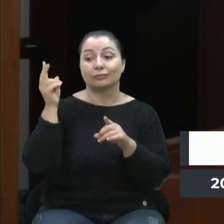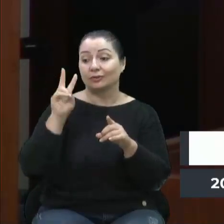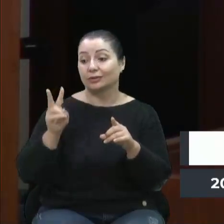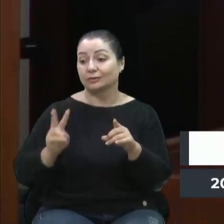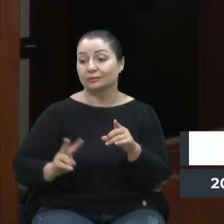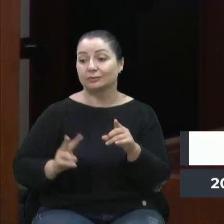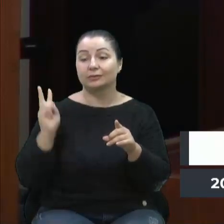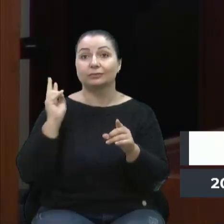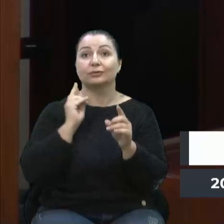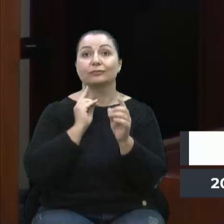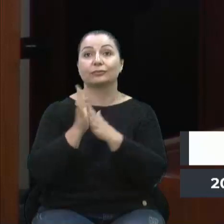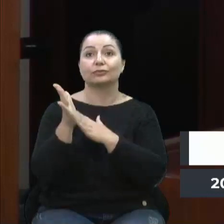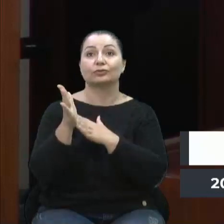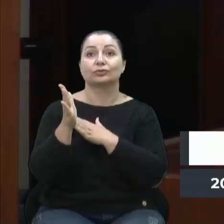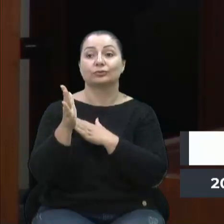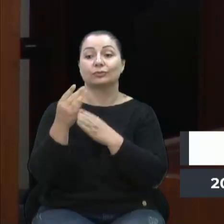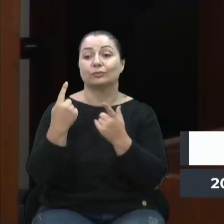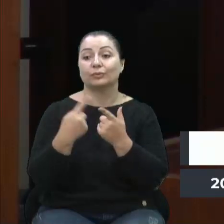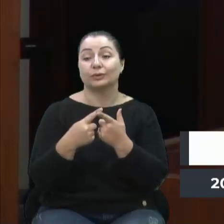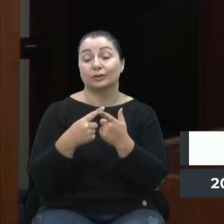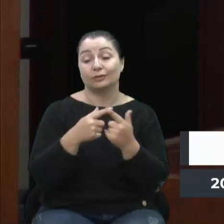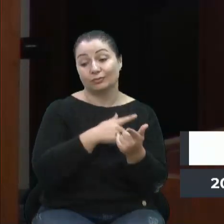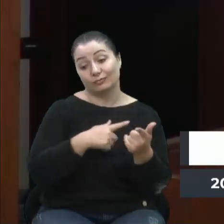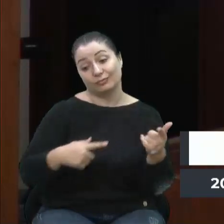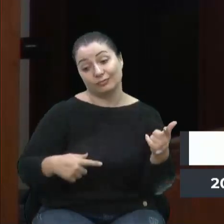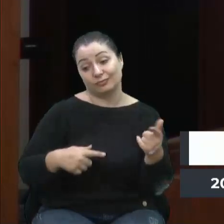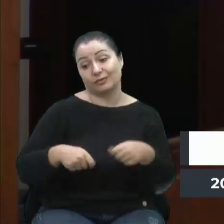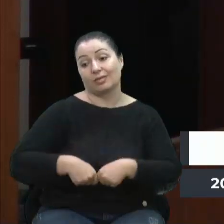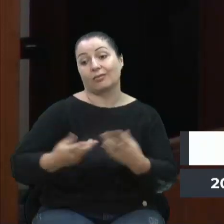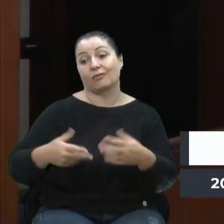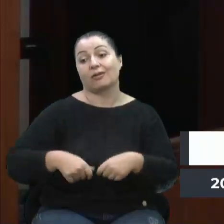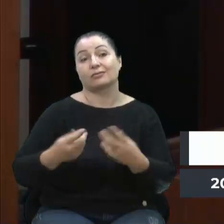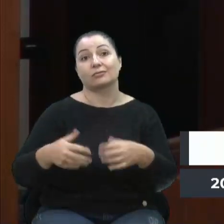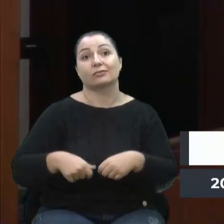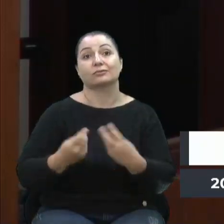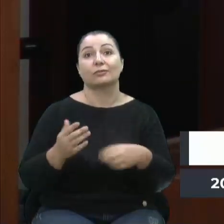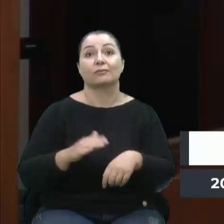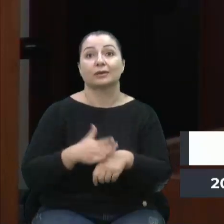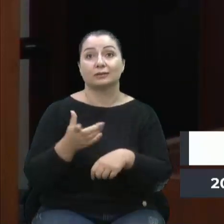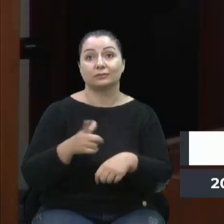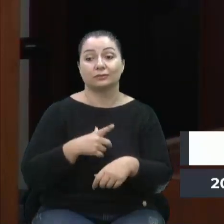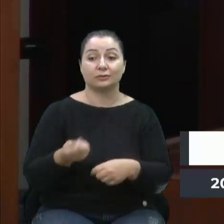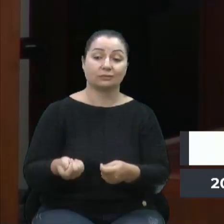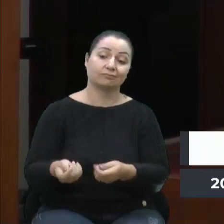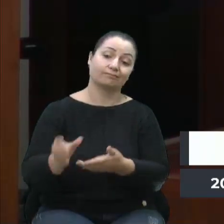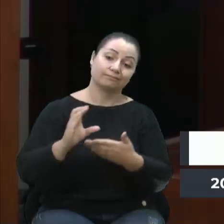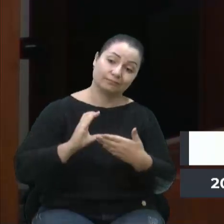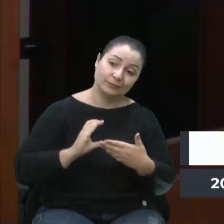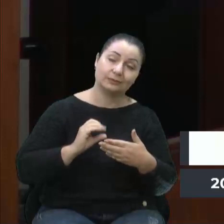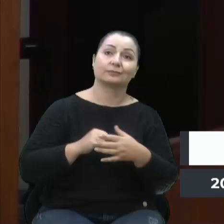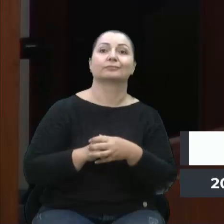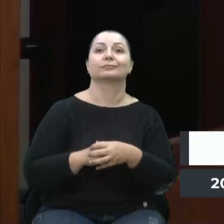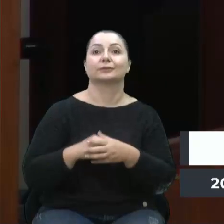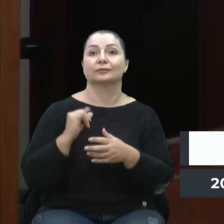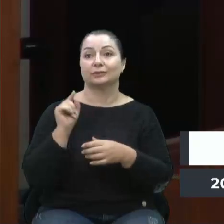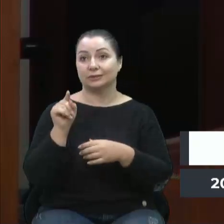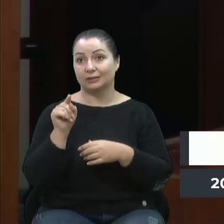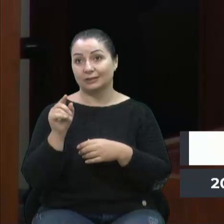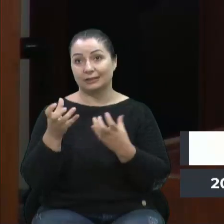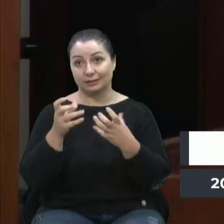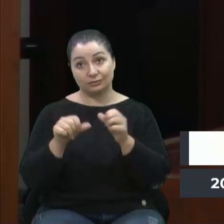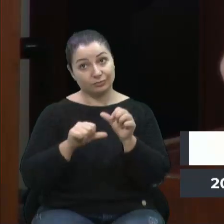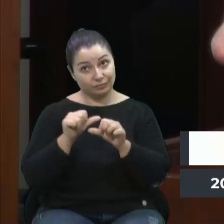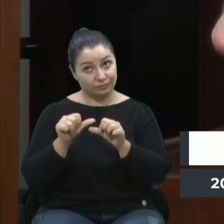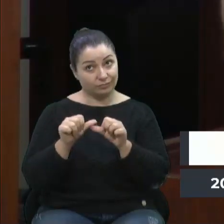fugiu desesperado por causa que o governo gastou mais do que arrecadou. Se não é isso que você quer para a sua vida, para o seu país, é bom a gente pensar